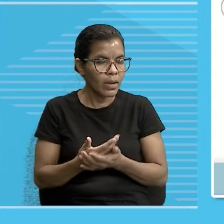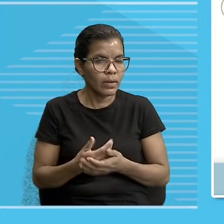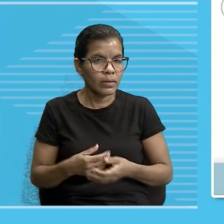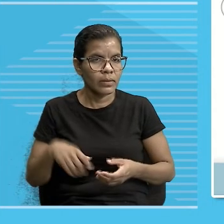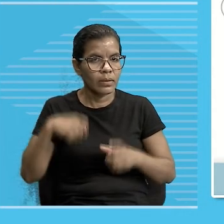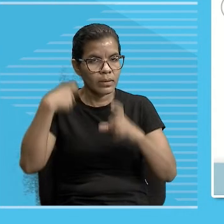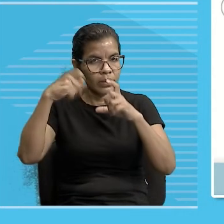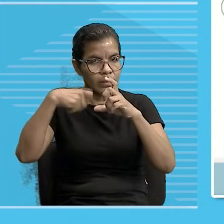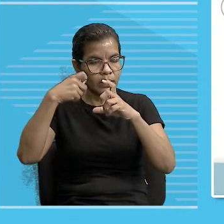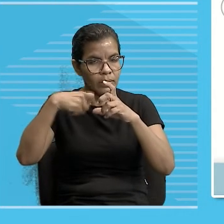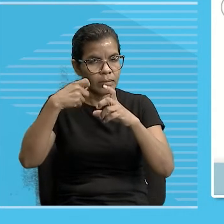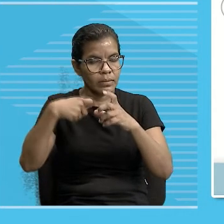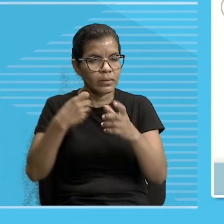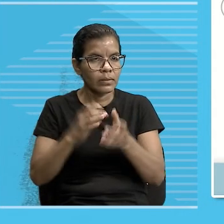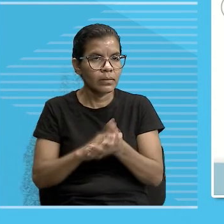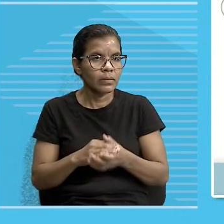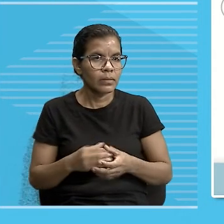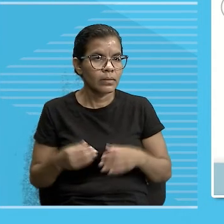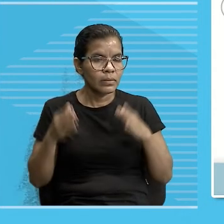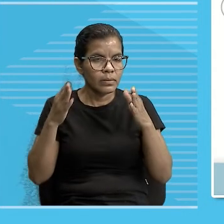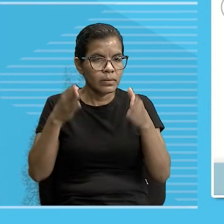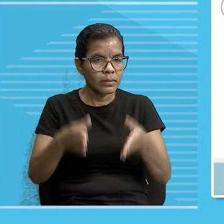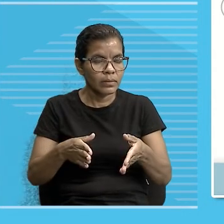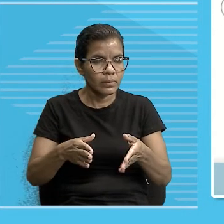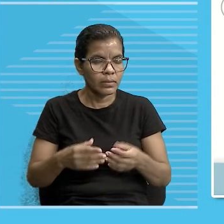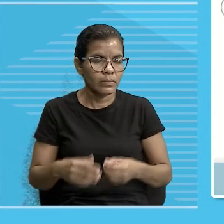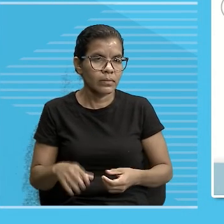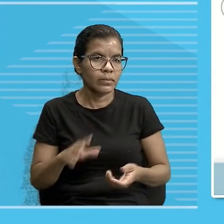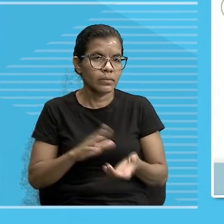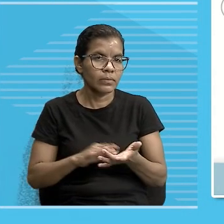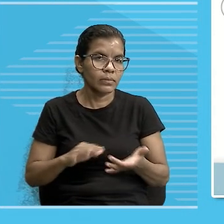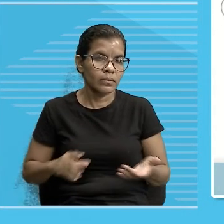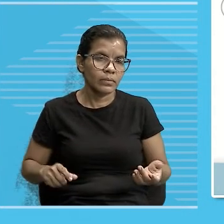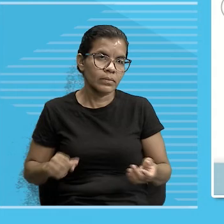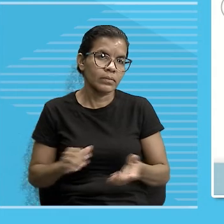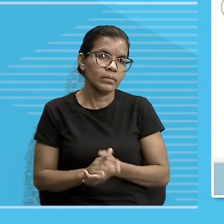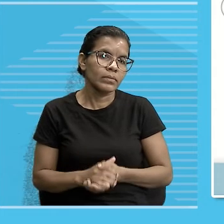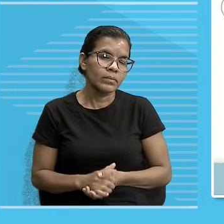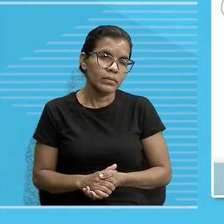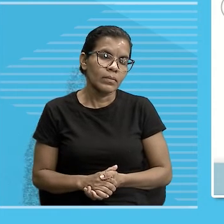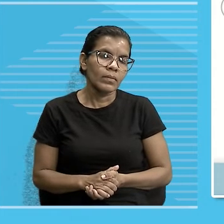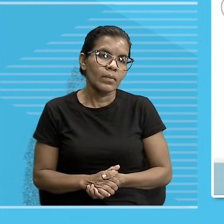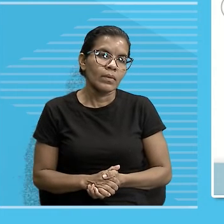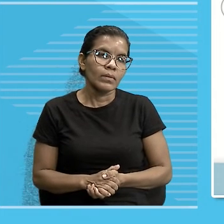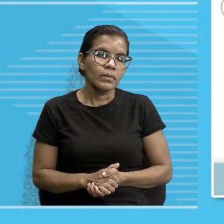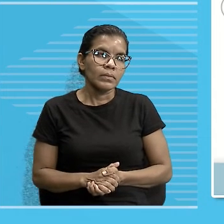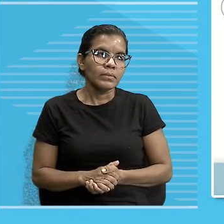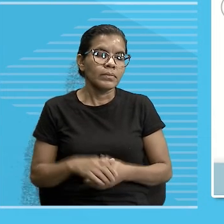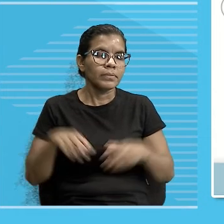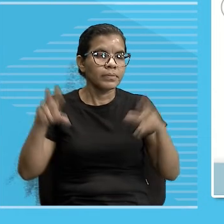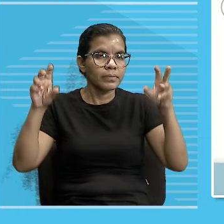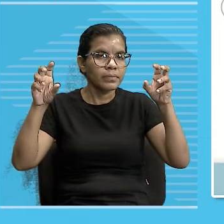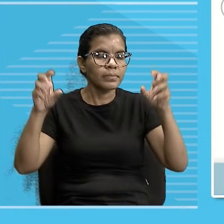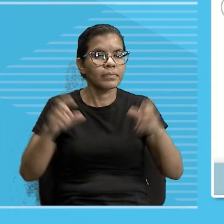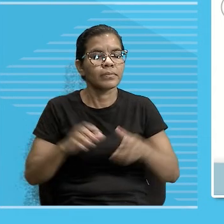presencial, eu foquei na resolução de questões sobre ela, tá?